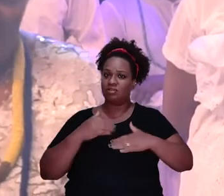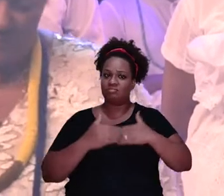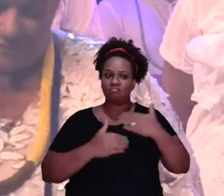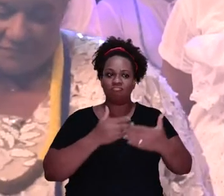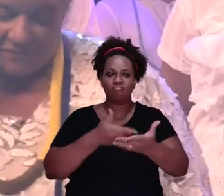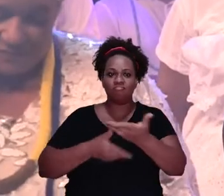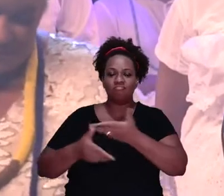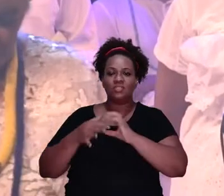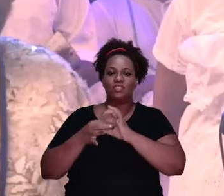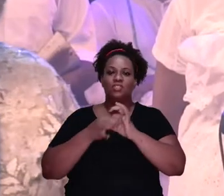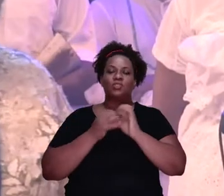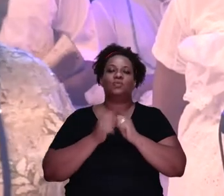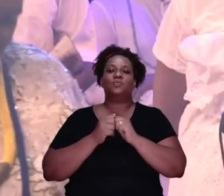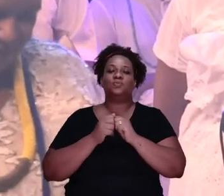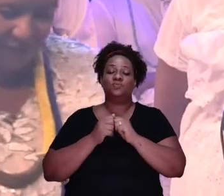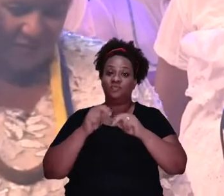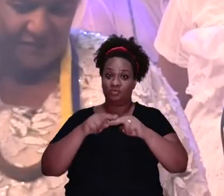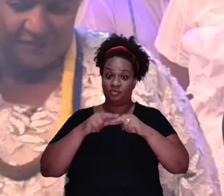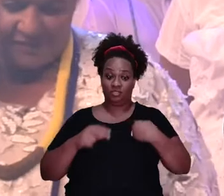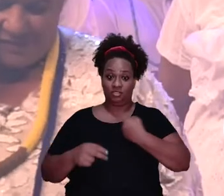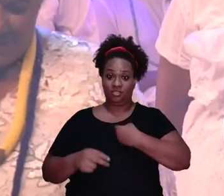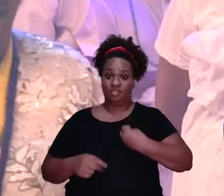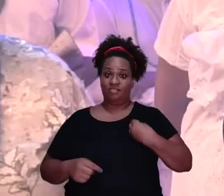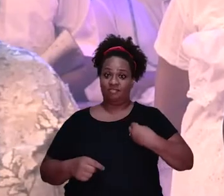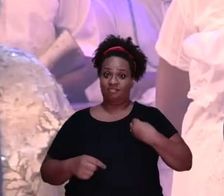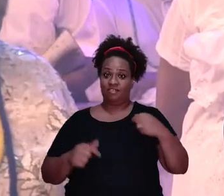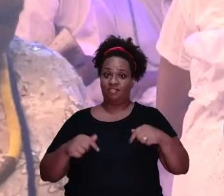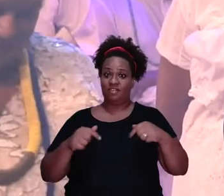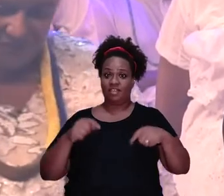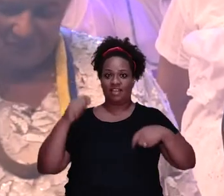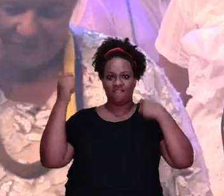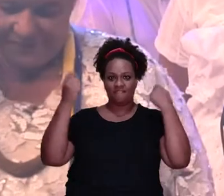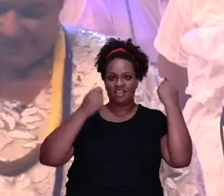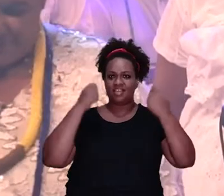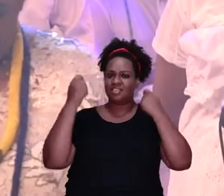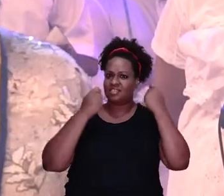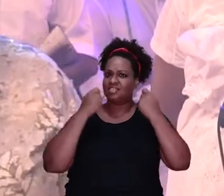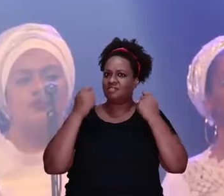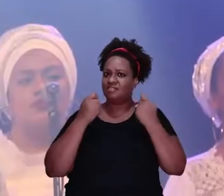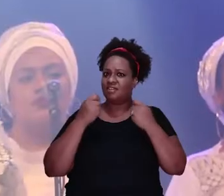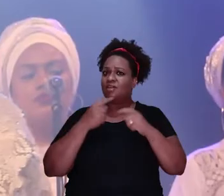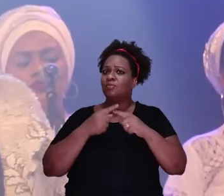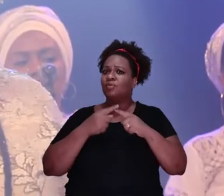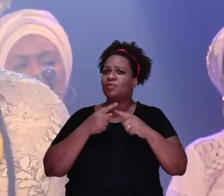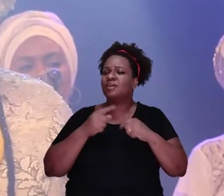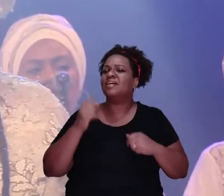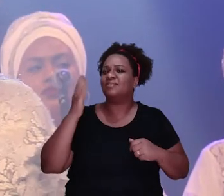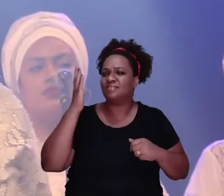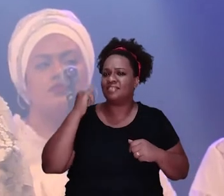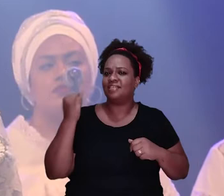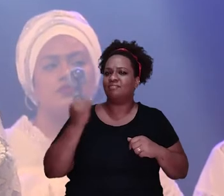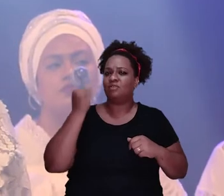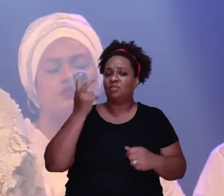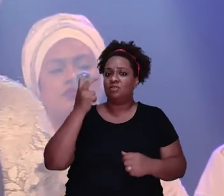nós construímos de mãos dadas e por isso que nós estamos aqui hoje o festival né